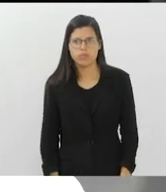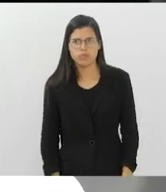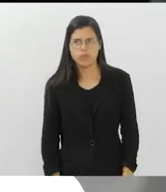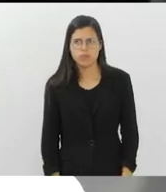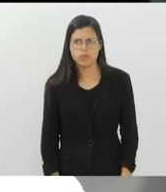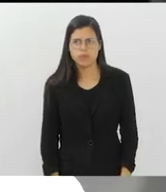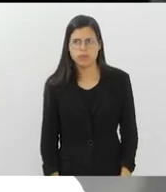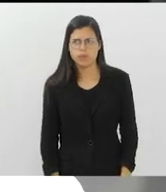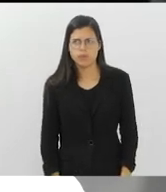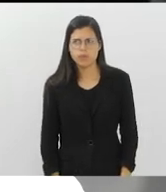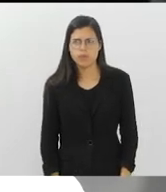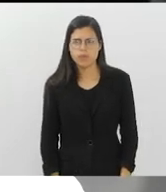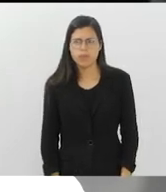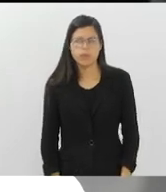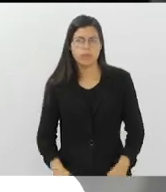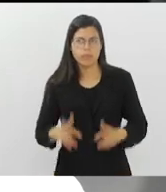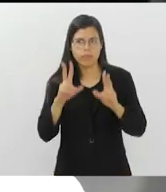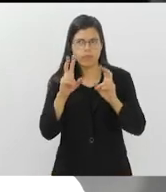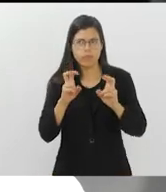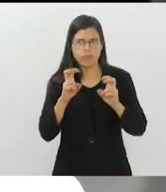Com relação a essas questões na Justiça,